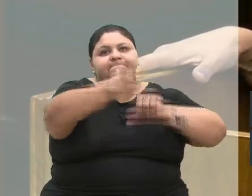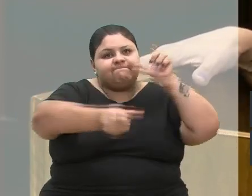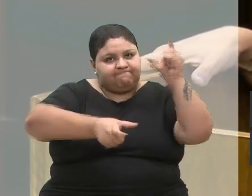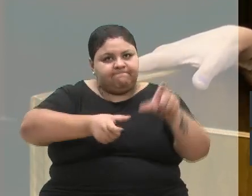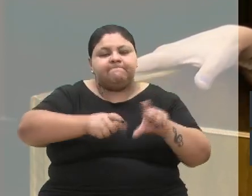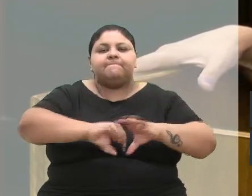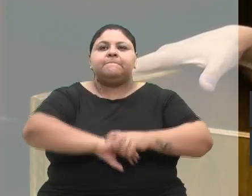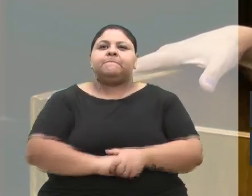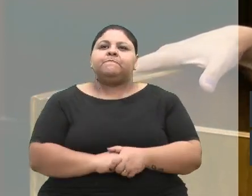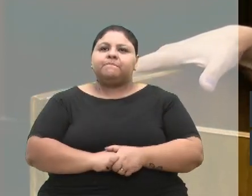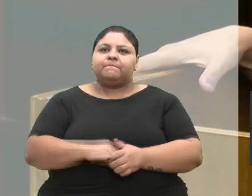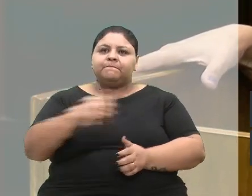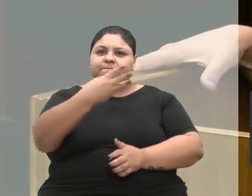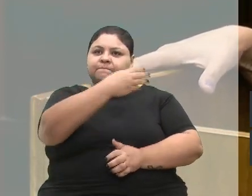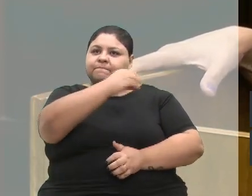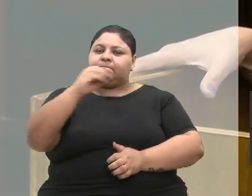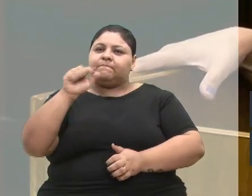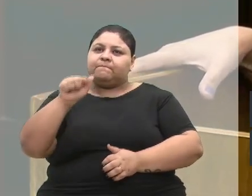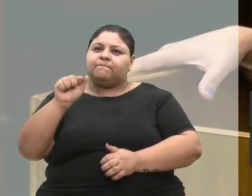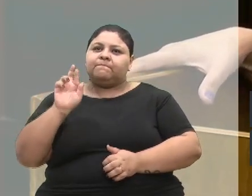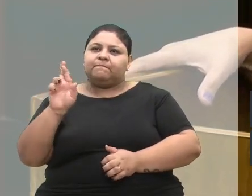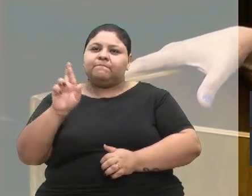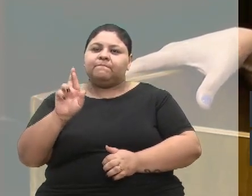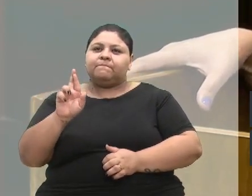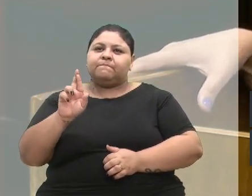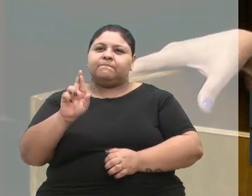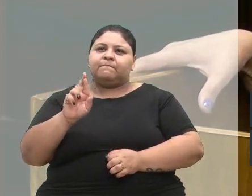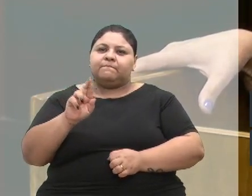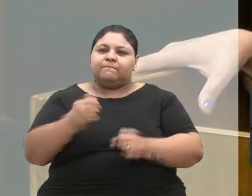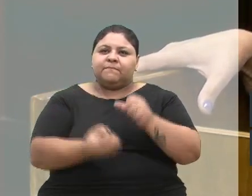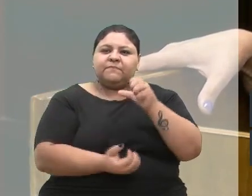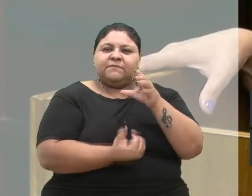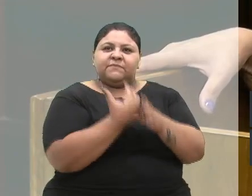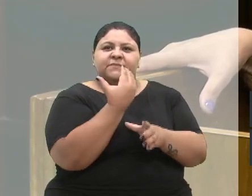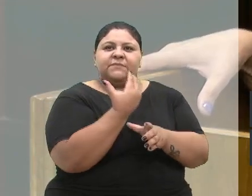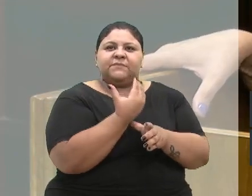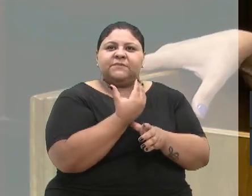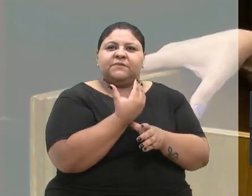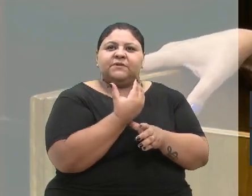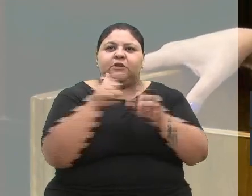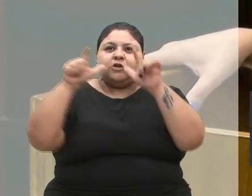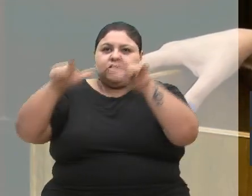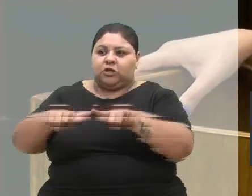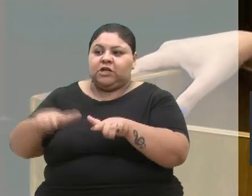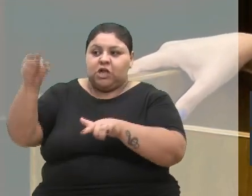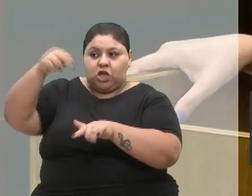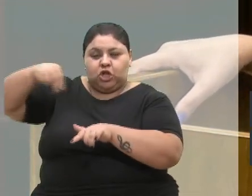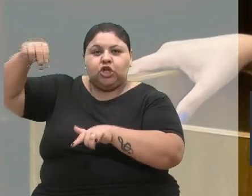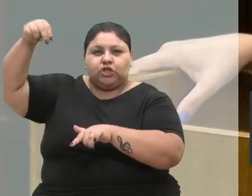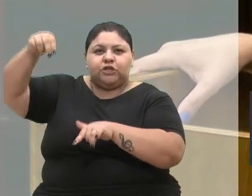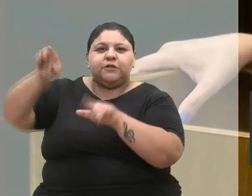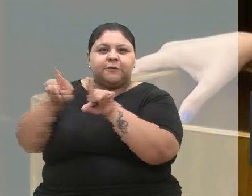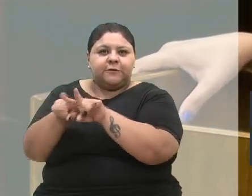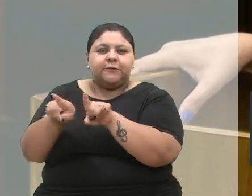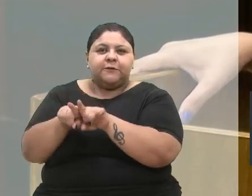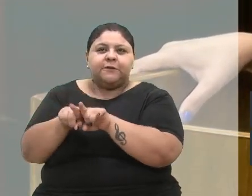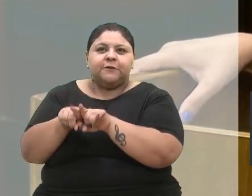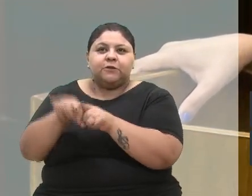para lá. R$300 mil para a implantação do Centro Assistencial da Zona Norte, aqui um pedido, né, do nosso vereador